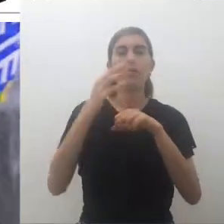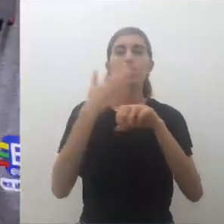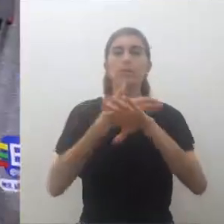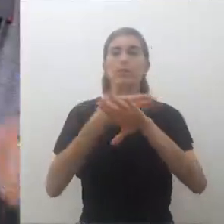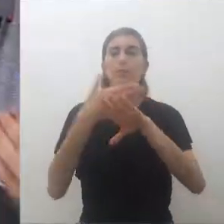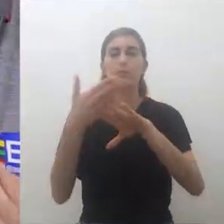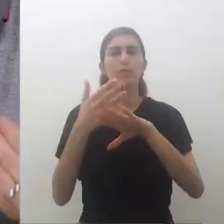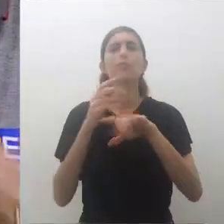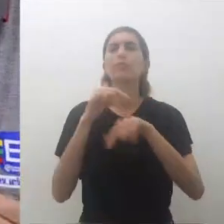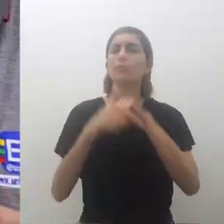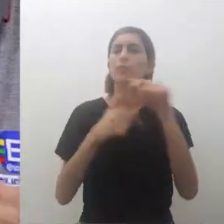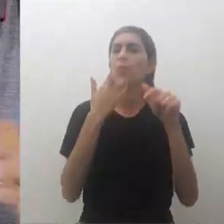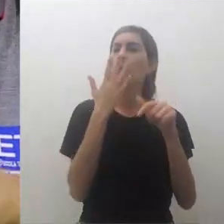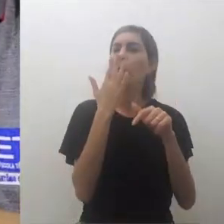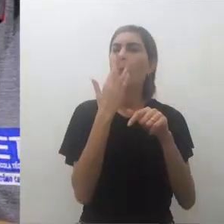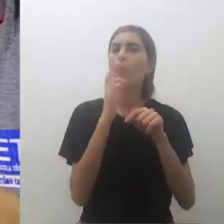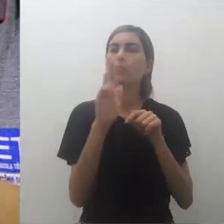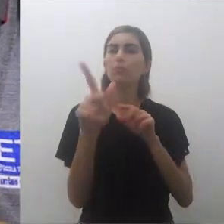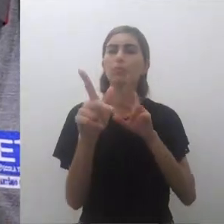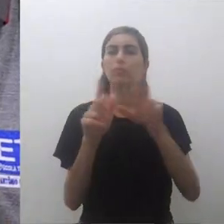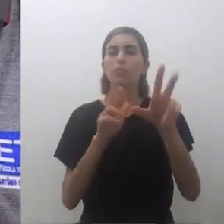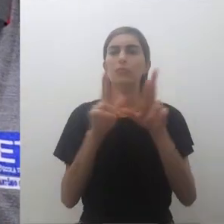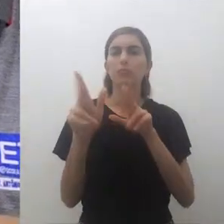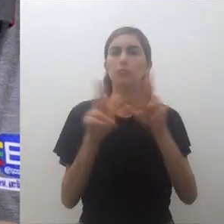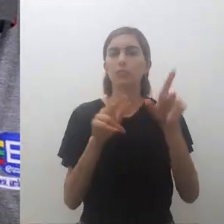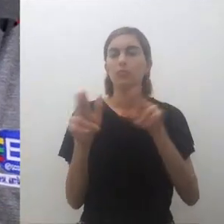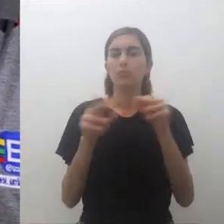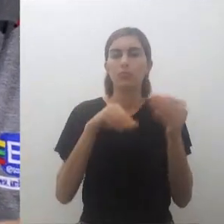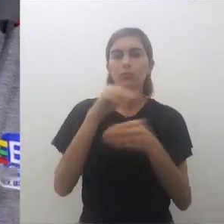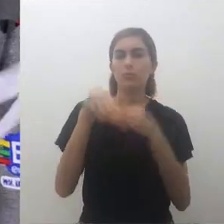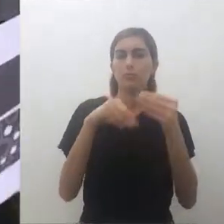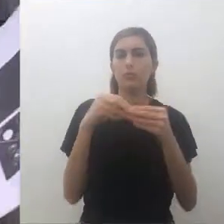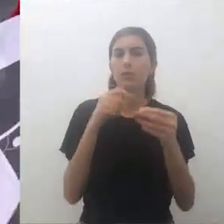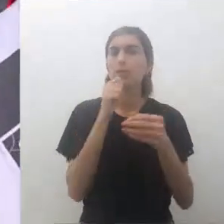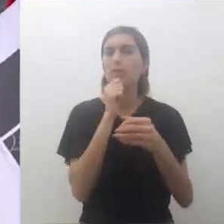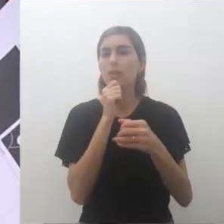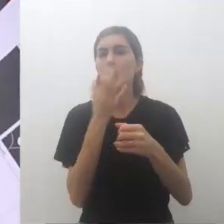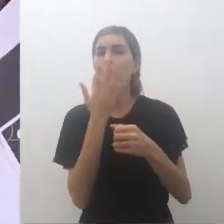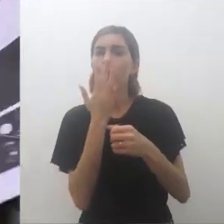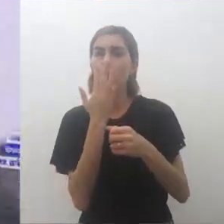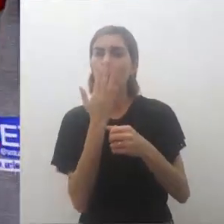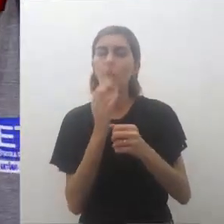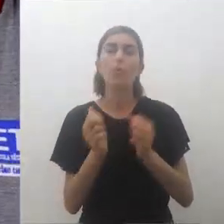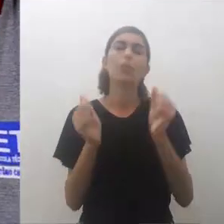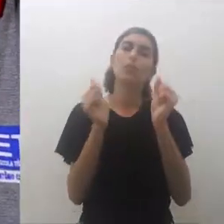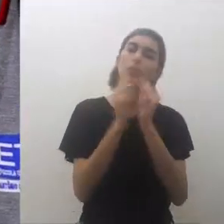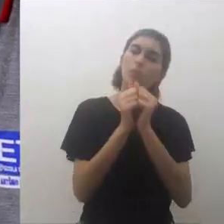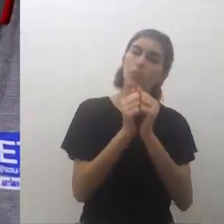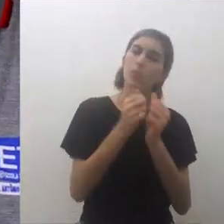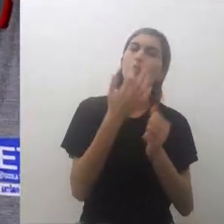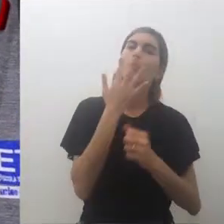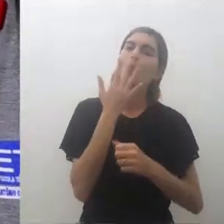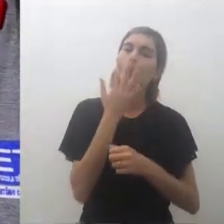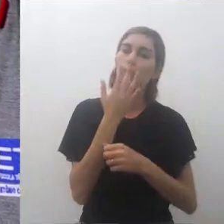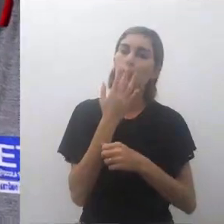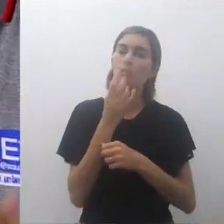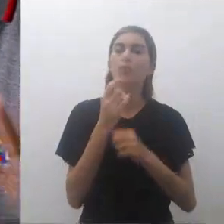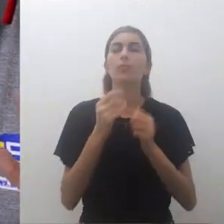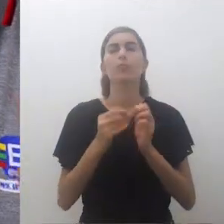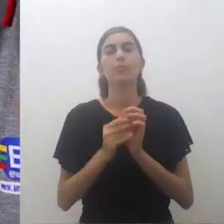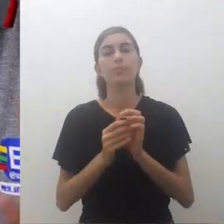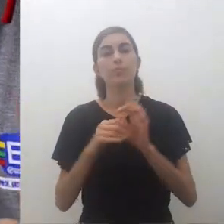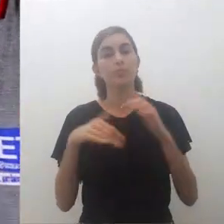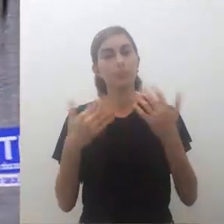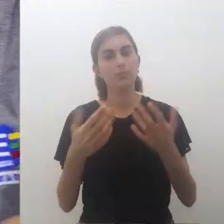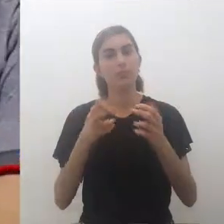com cores, para ver a diferença em que uma composição sem cores e uma composição com cores. E